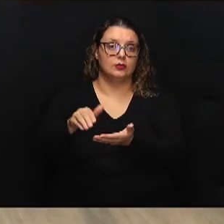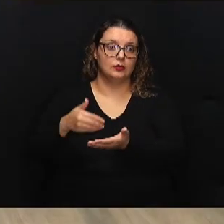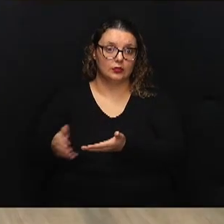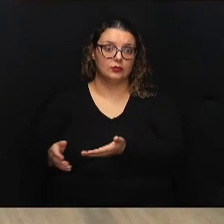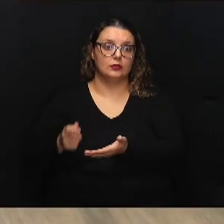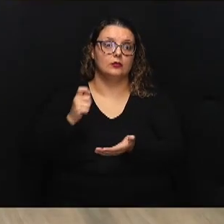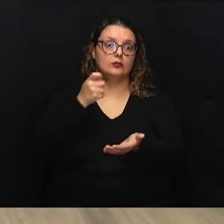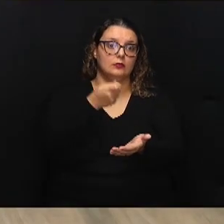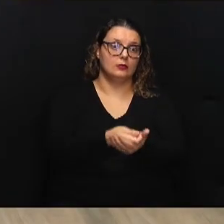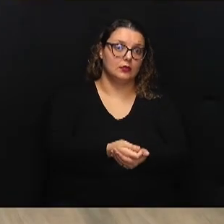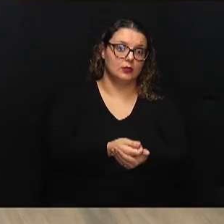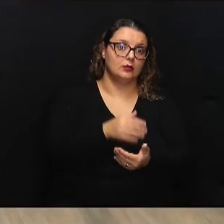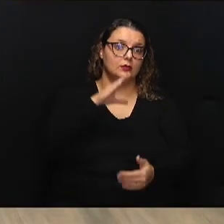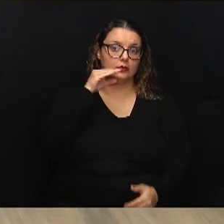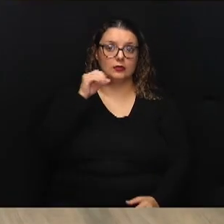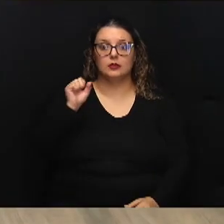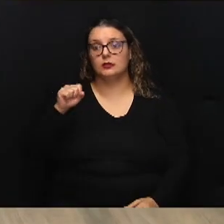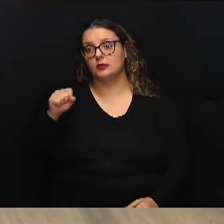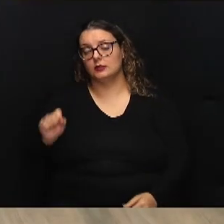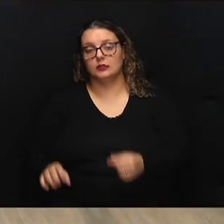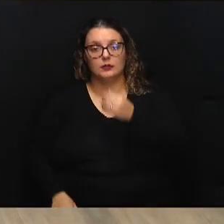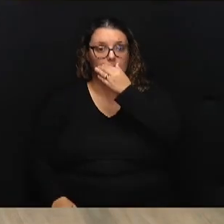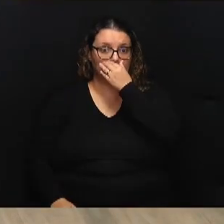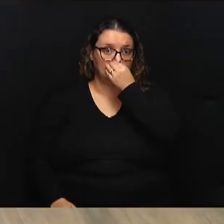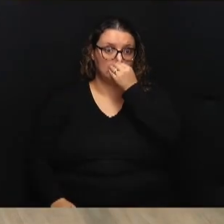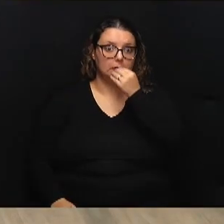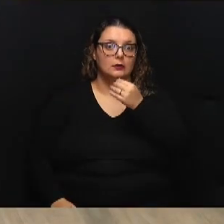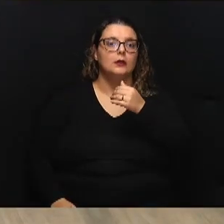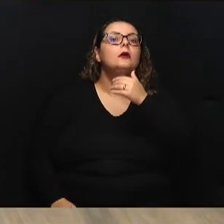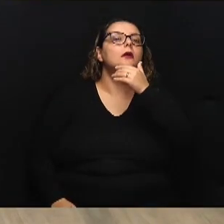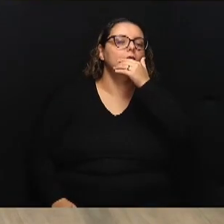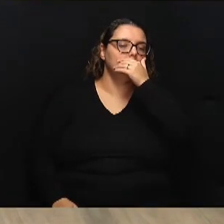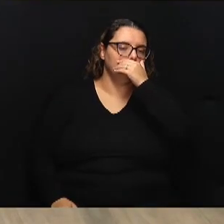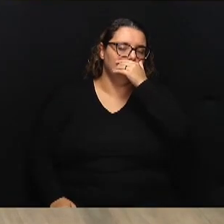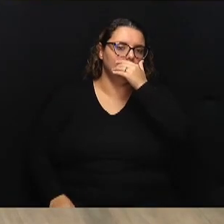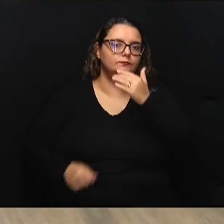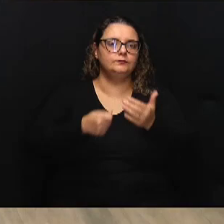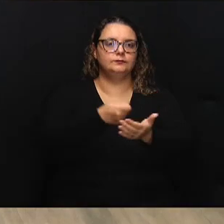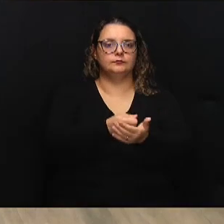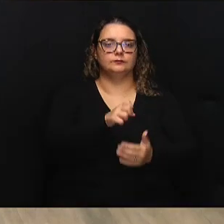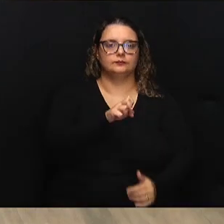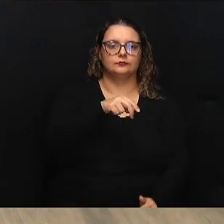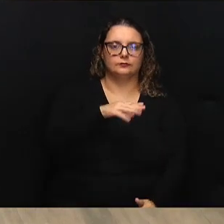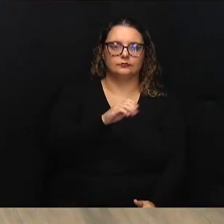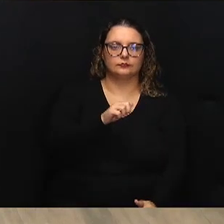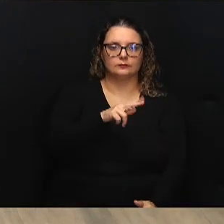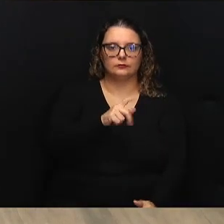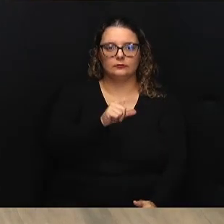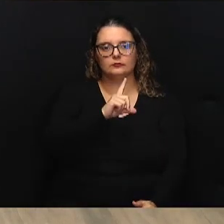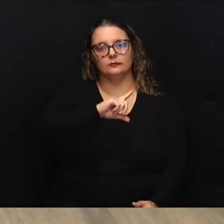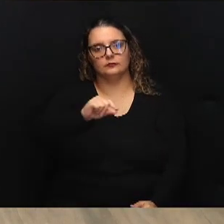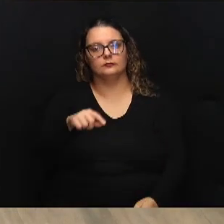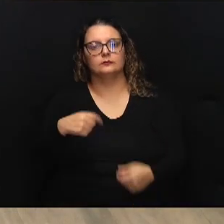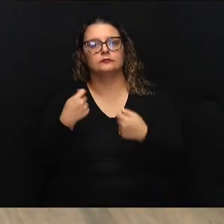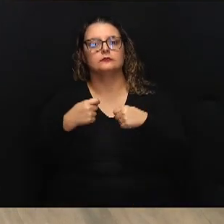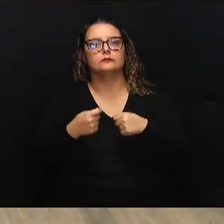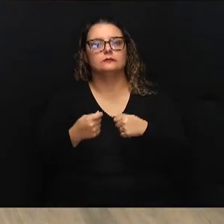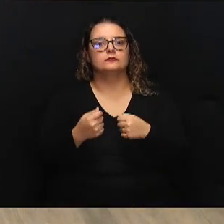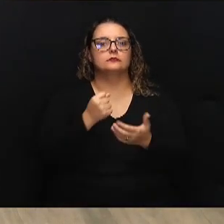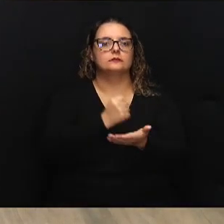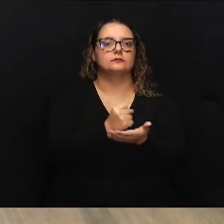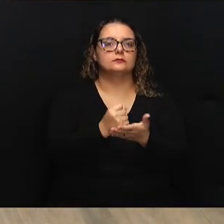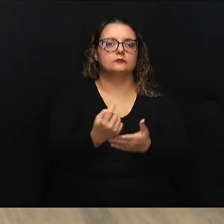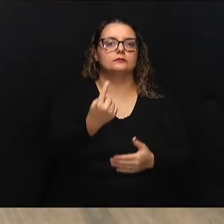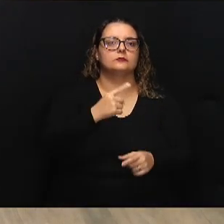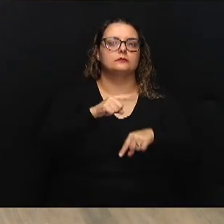para este funcionário, né? E aí, ao mesmo tempo que ela está pagando esses encargos para esse que vai sair, ela precisa contratar